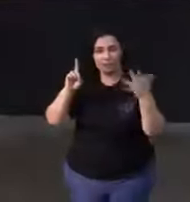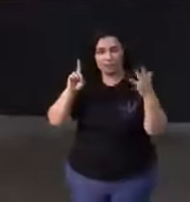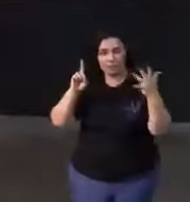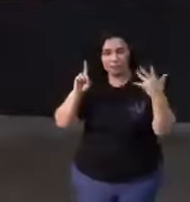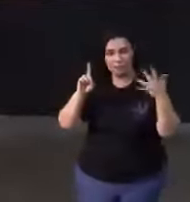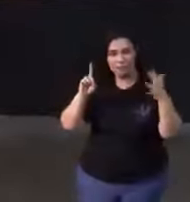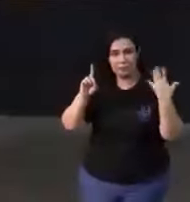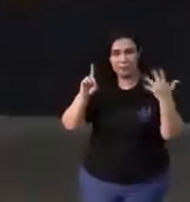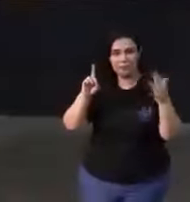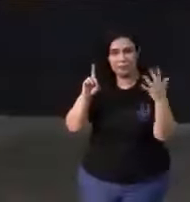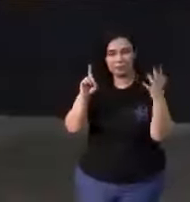Aleluia.